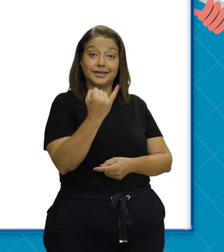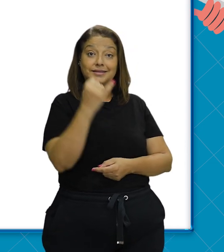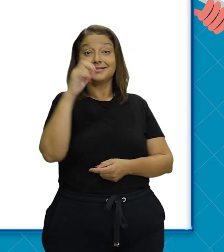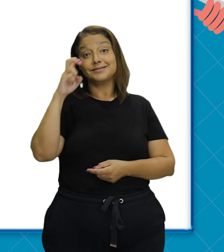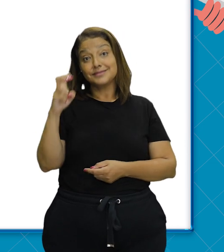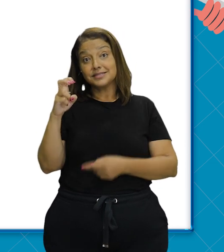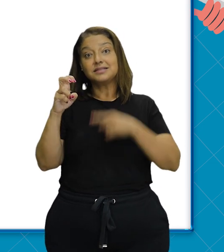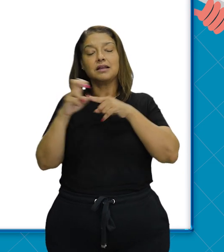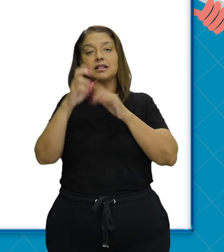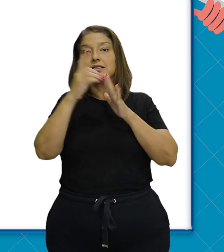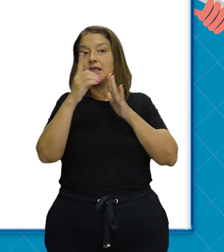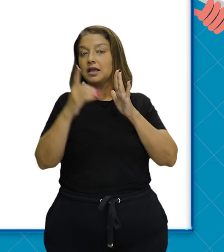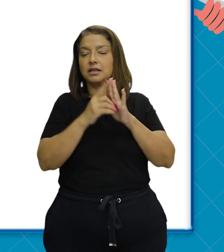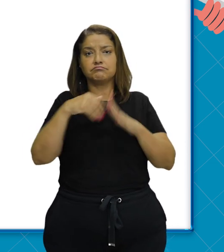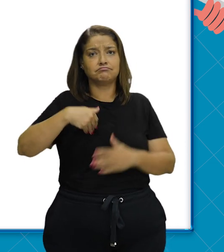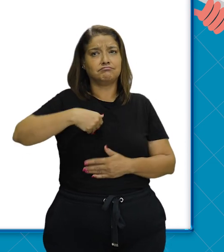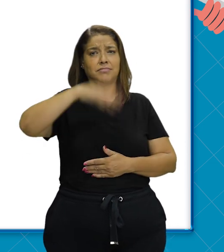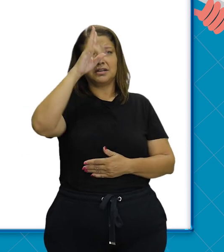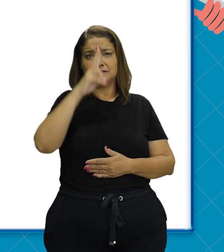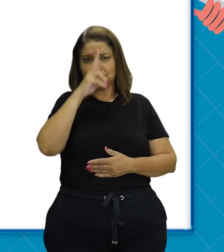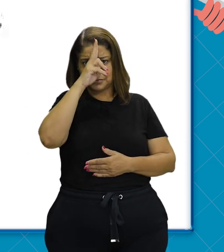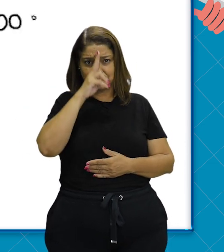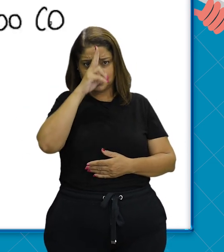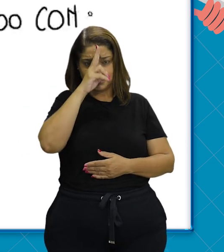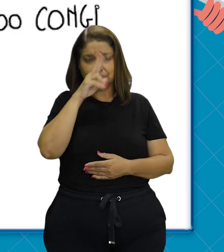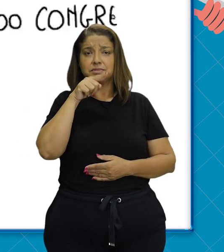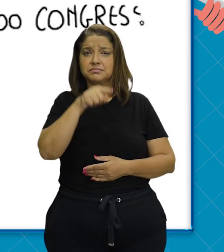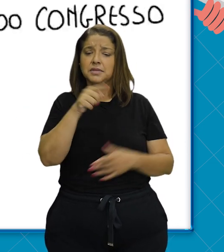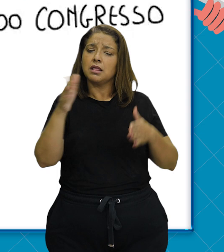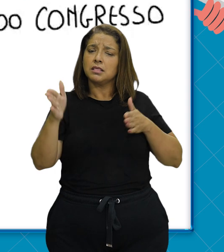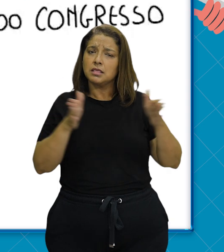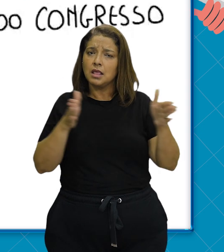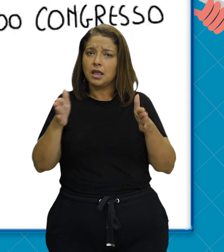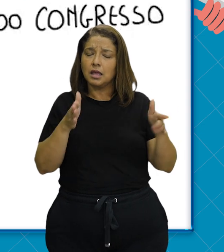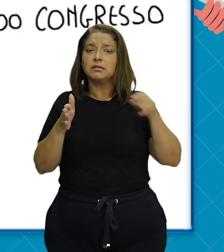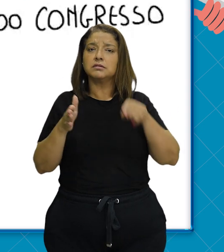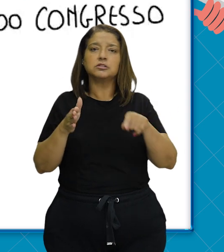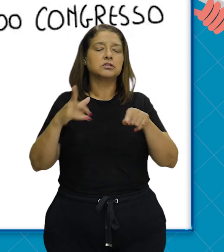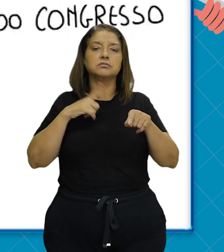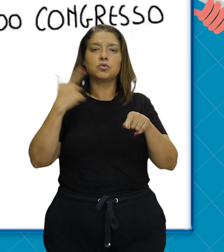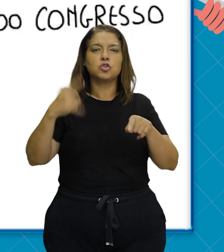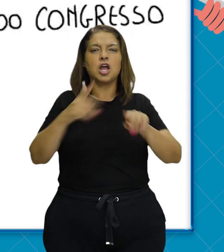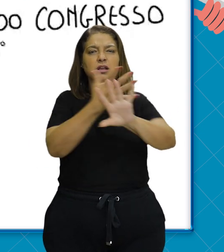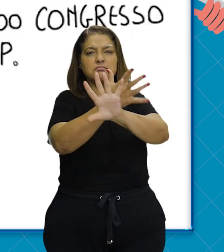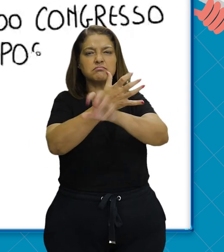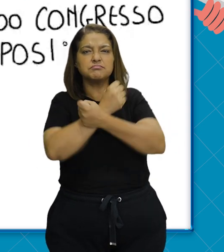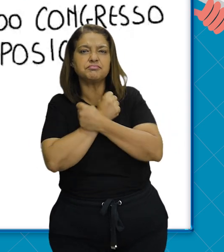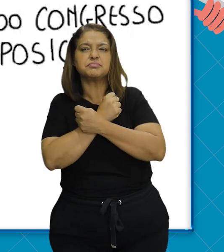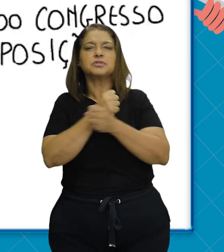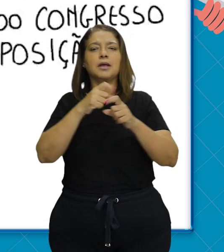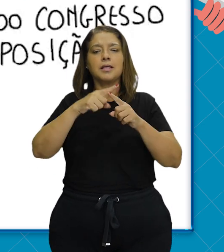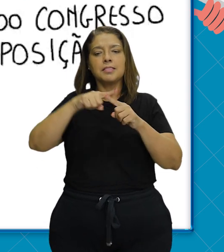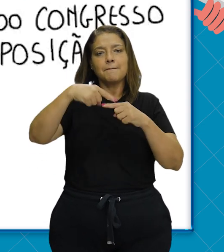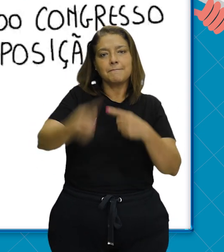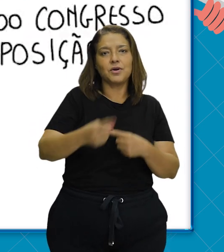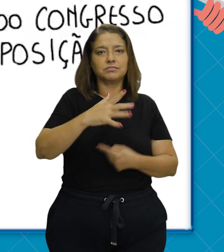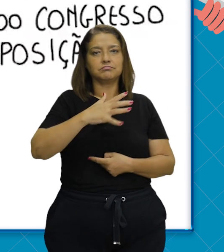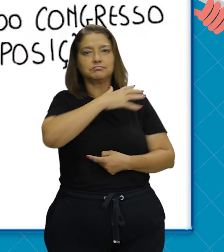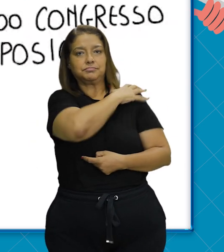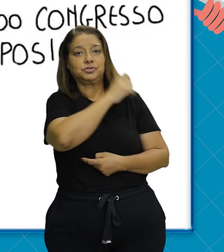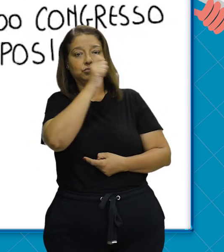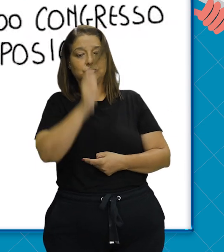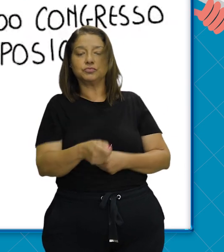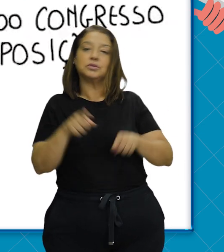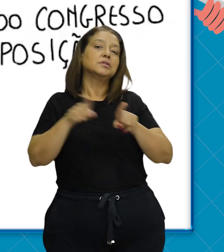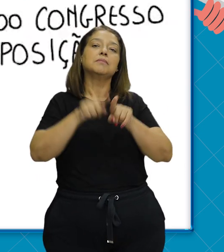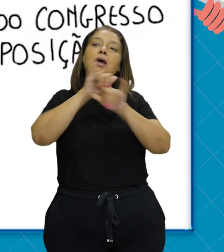duro de todos. O AI-5 fechou o Congresso por um tempo, declarou a censura a manifestações opostas à ditadura e impediu o